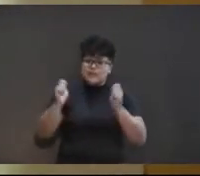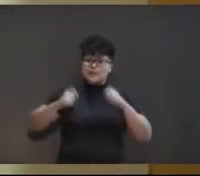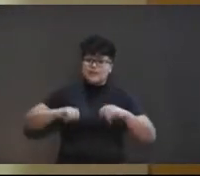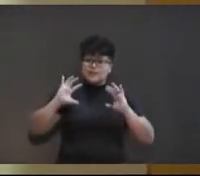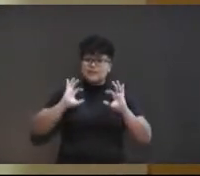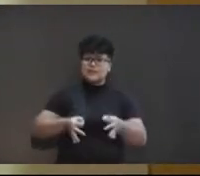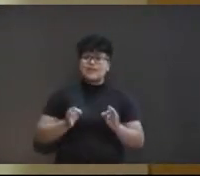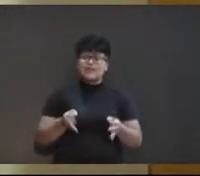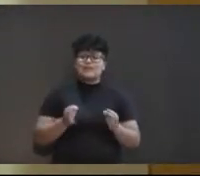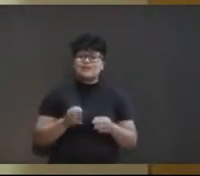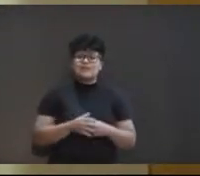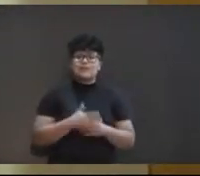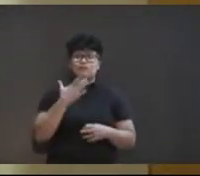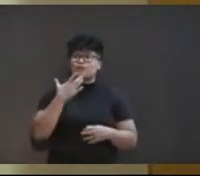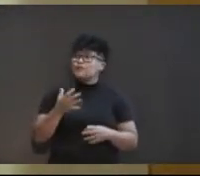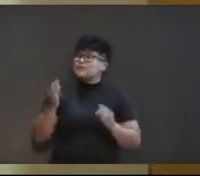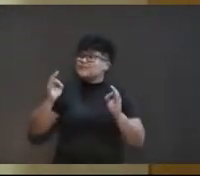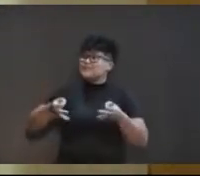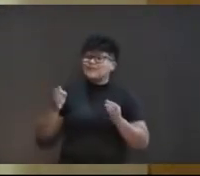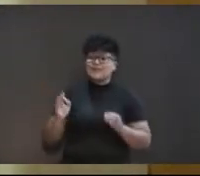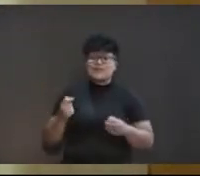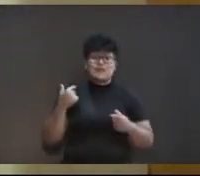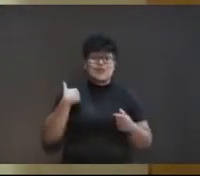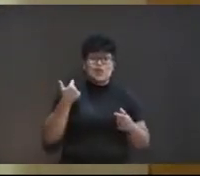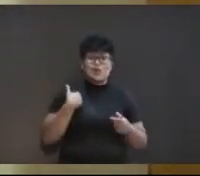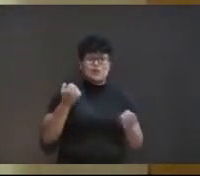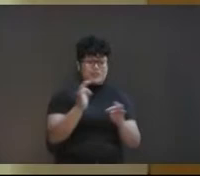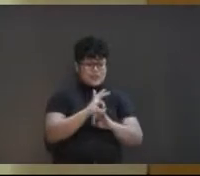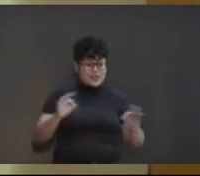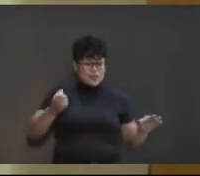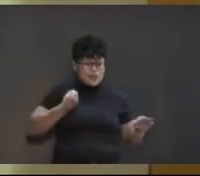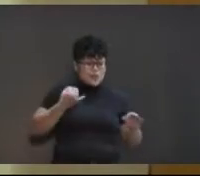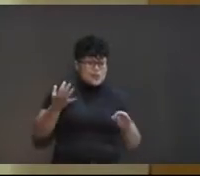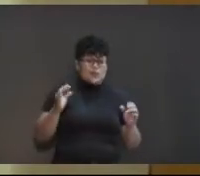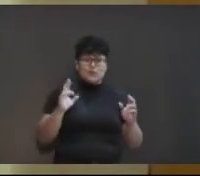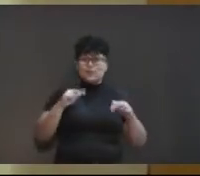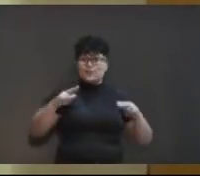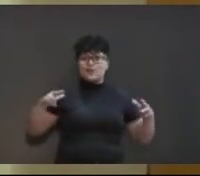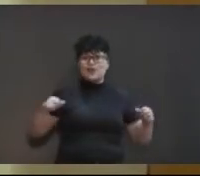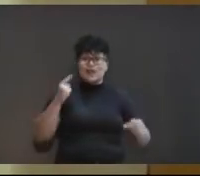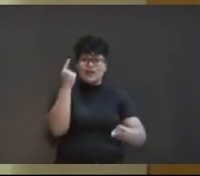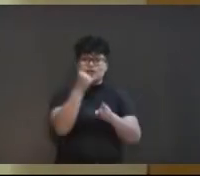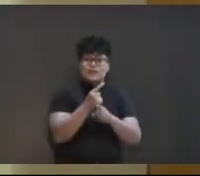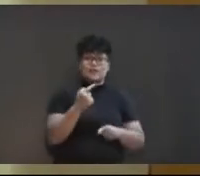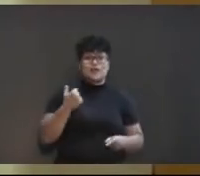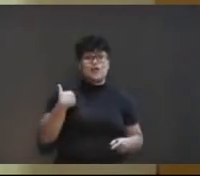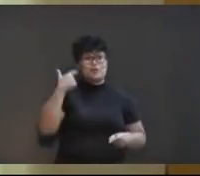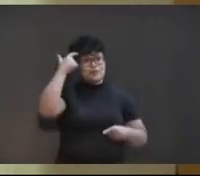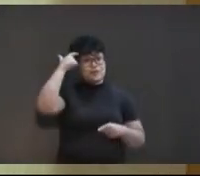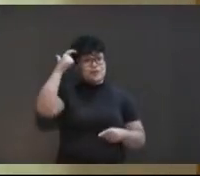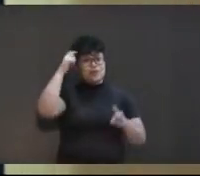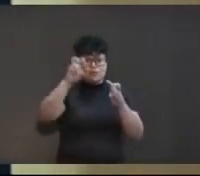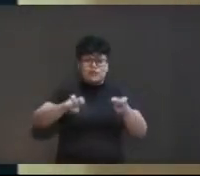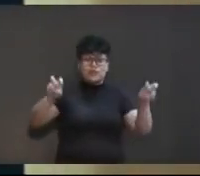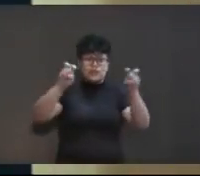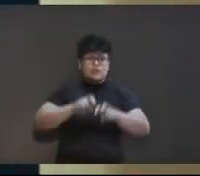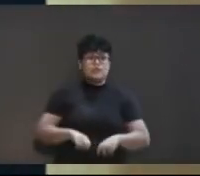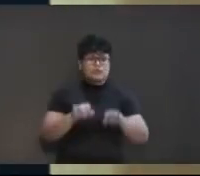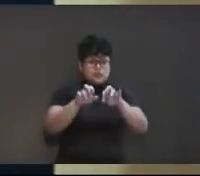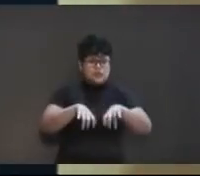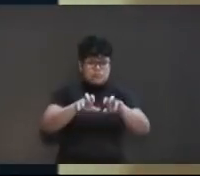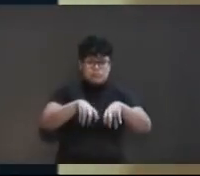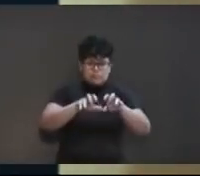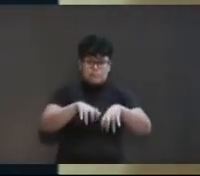de Eliane do céu a teoria respondeu não teria achado isso numericamente nunca eu ia deixar o computador rodando dias